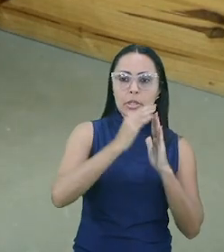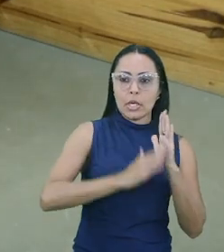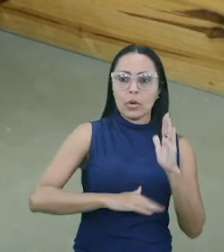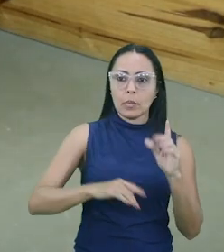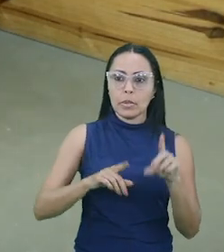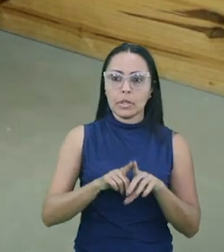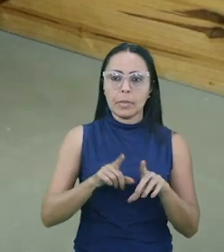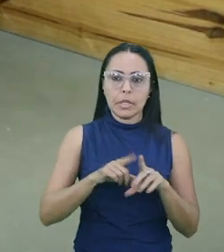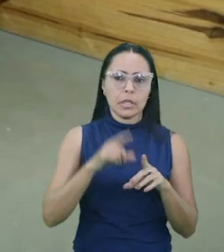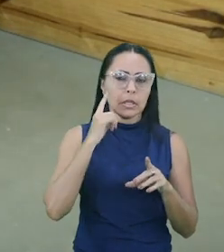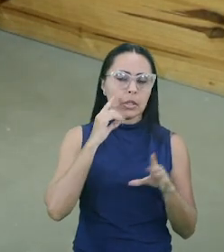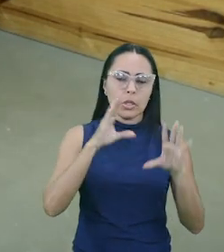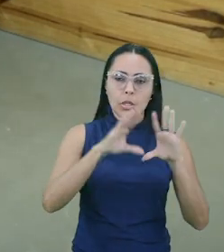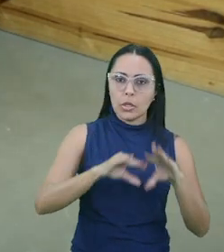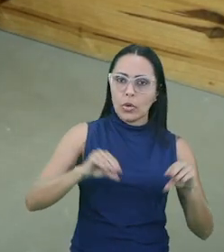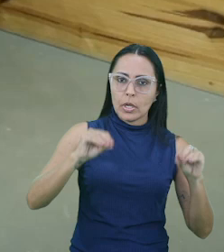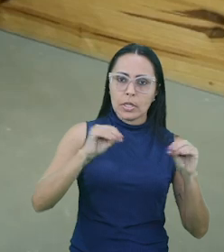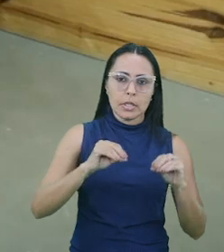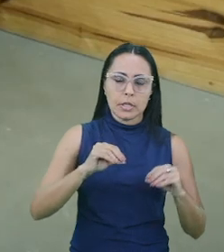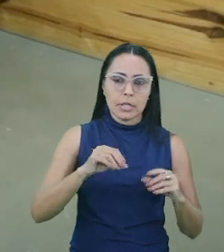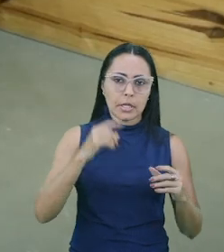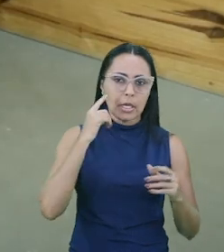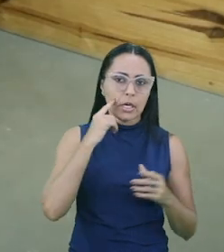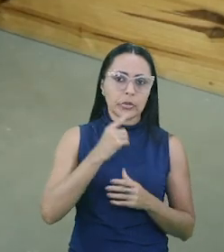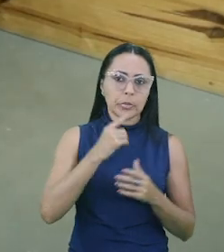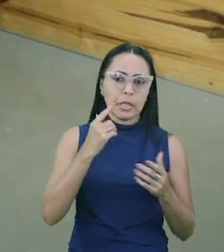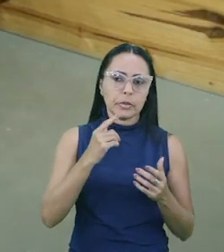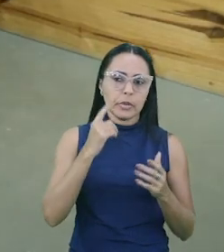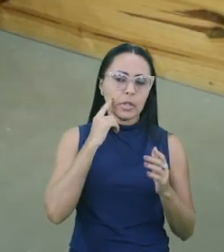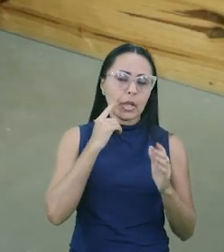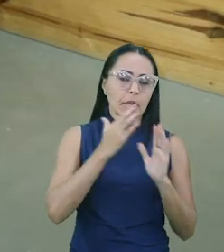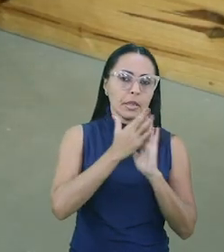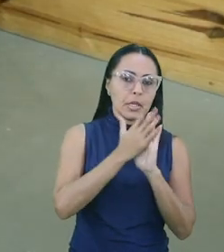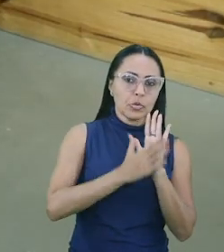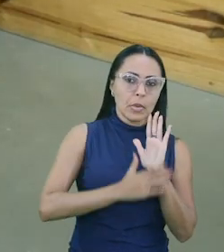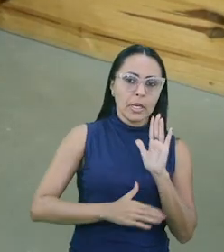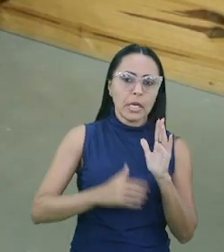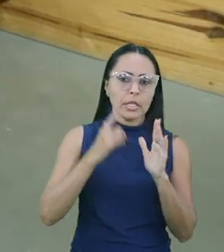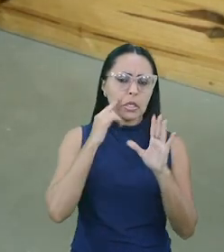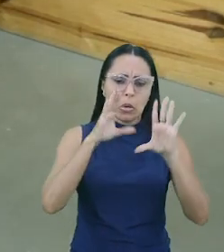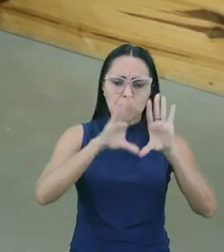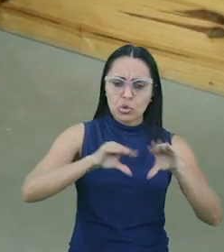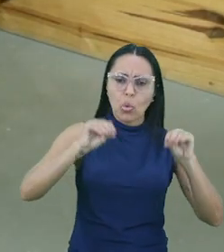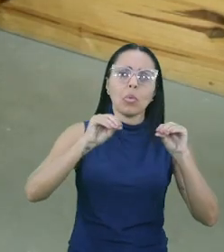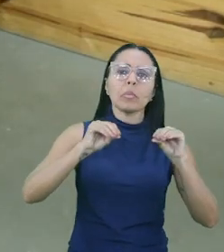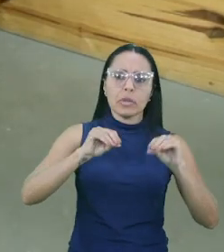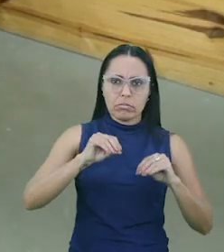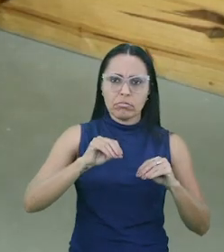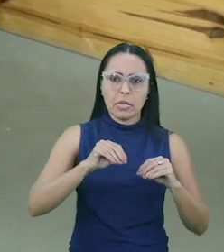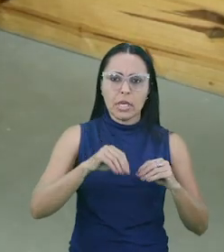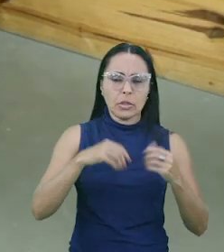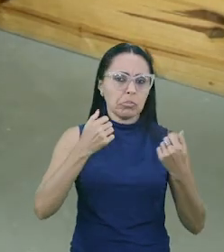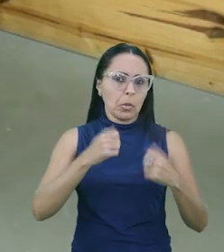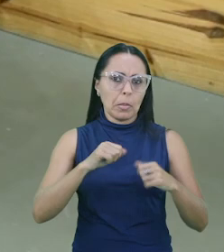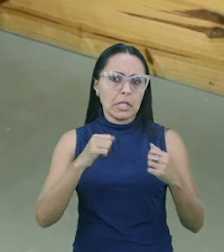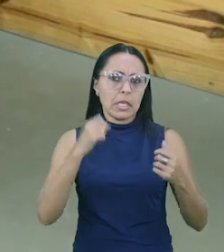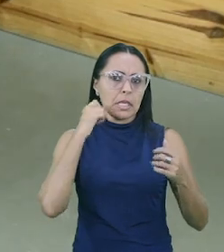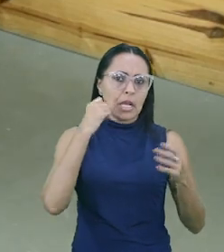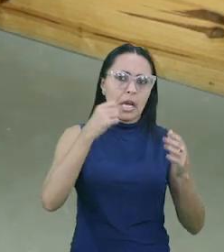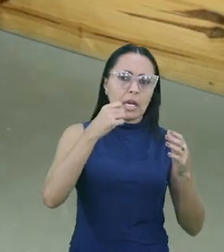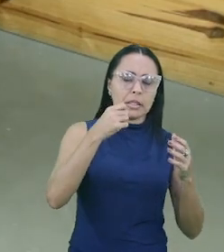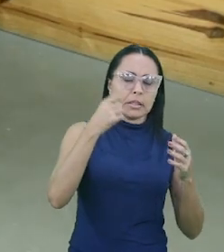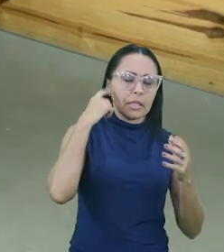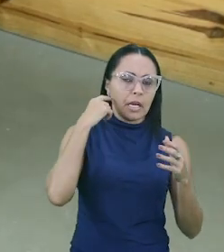há secagem. Geralmente se trabalha com cores transparentes e elas se somam, então não tem essa necessidade de secar. Mas para trabalhar com uma